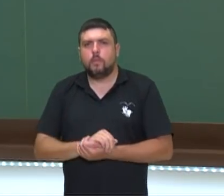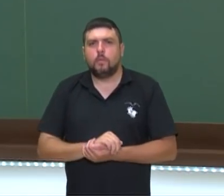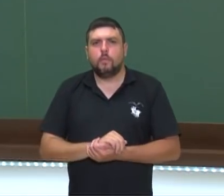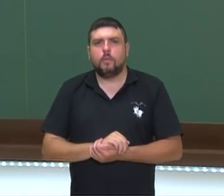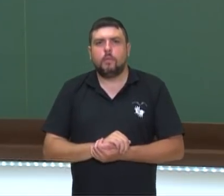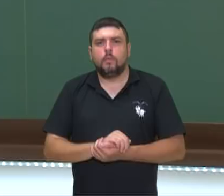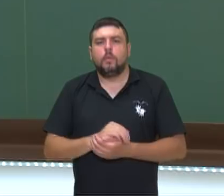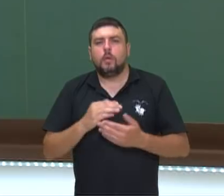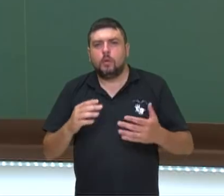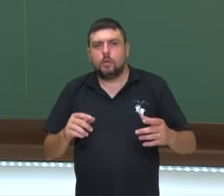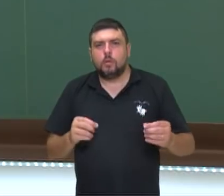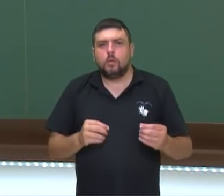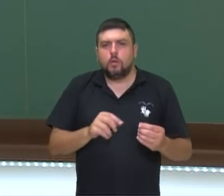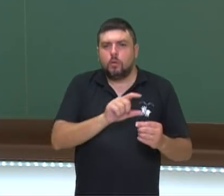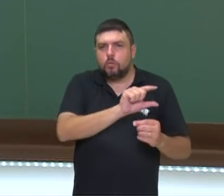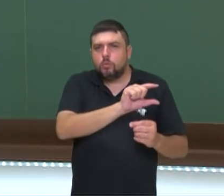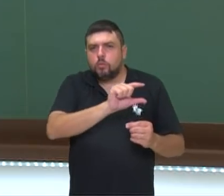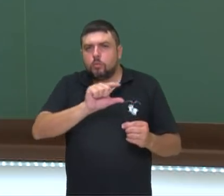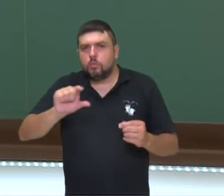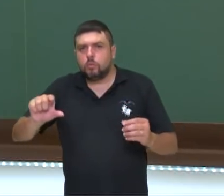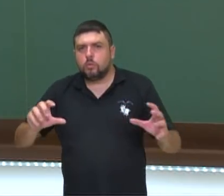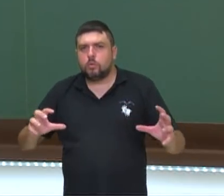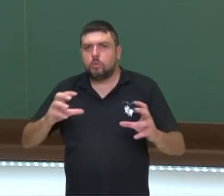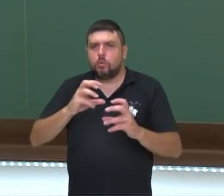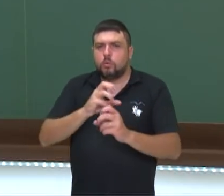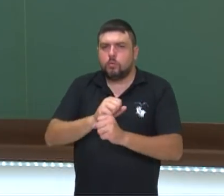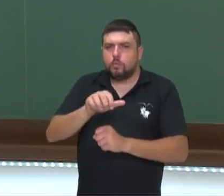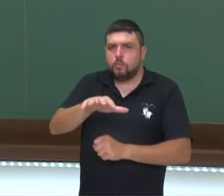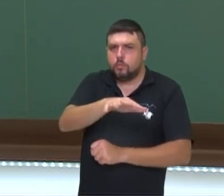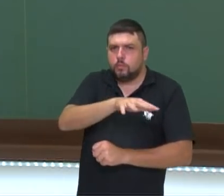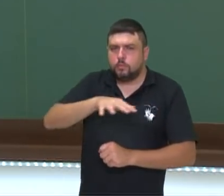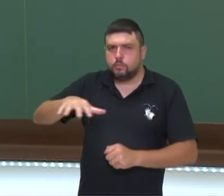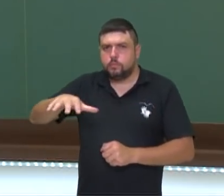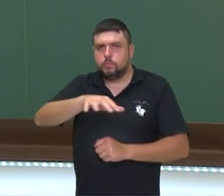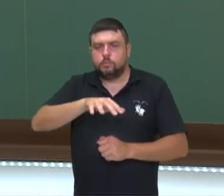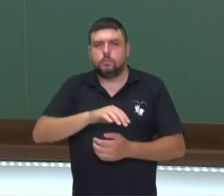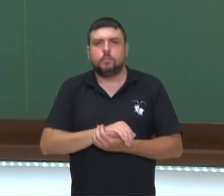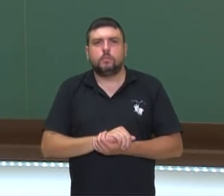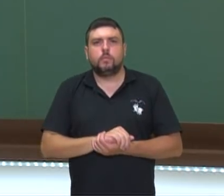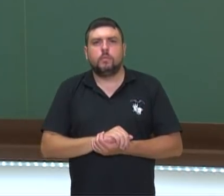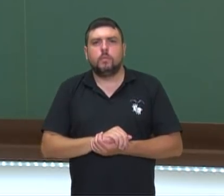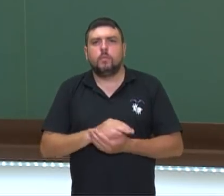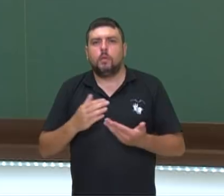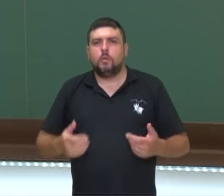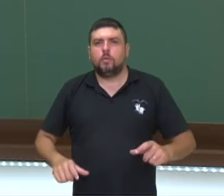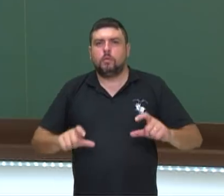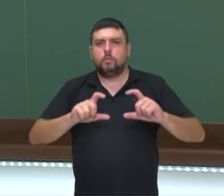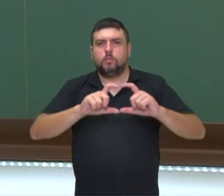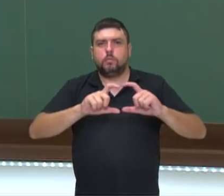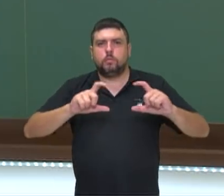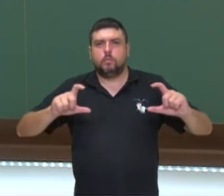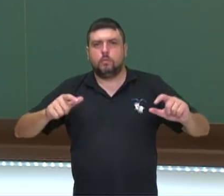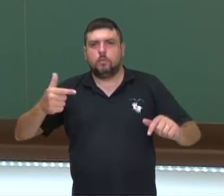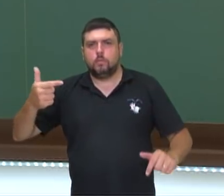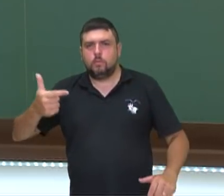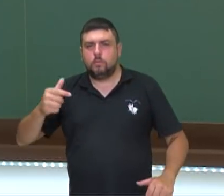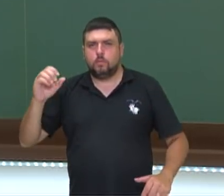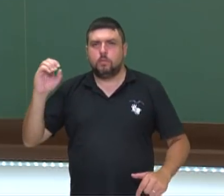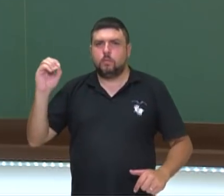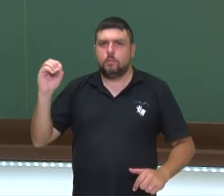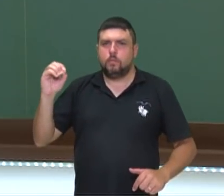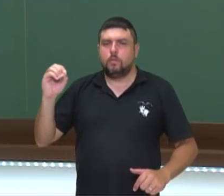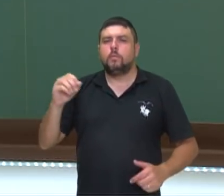à área total, que é 40. Agora, como que a gente vai ter aqui? A equação de segundo grau, para a gente